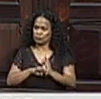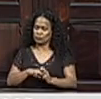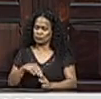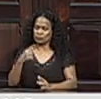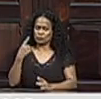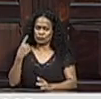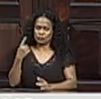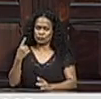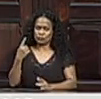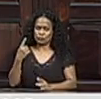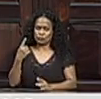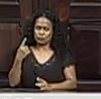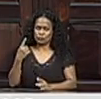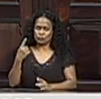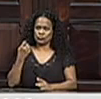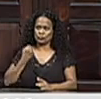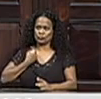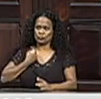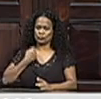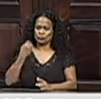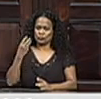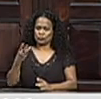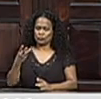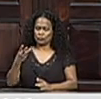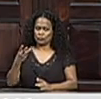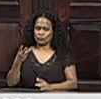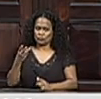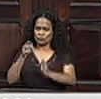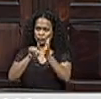isso? Pela ordem. 1 e 3.